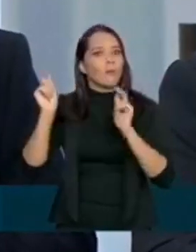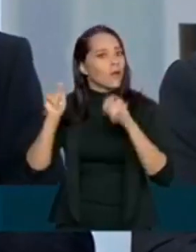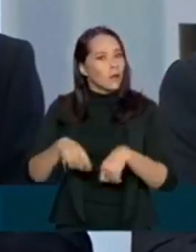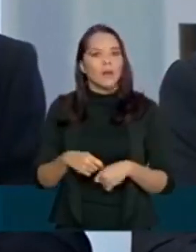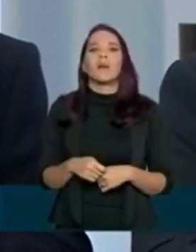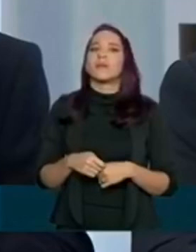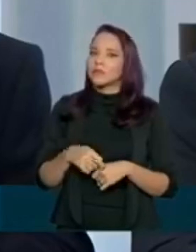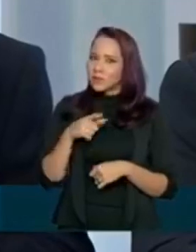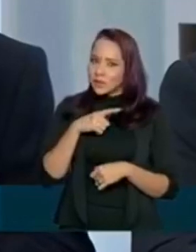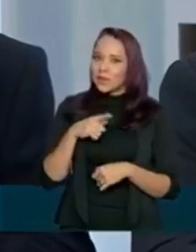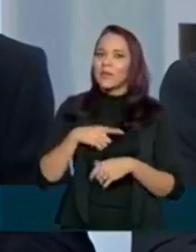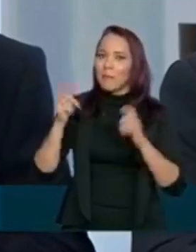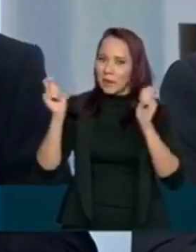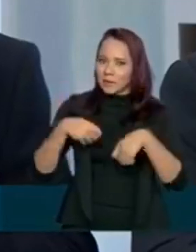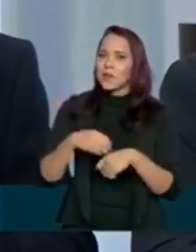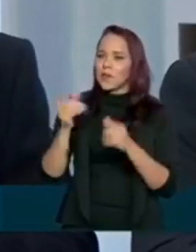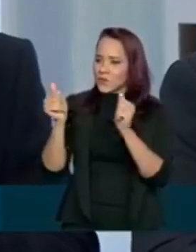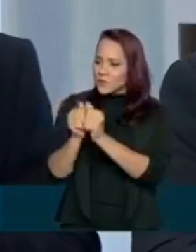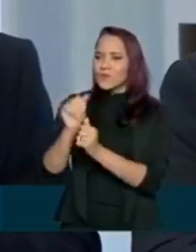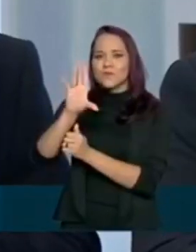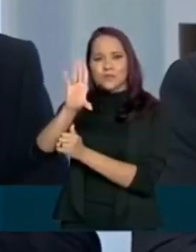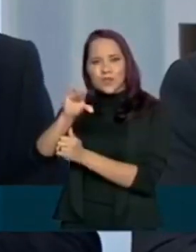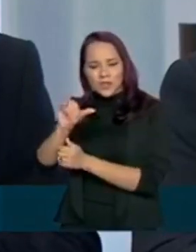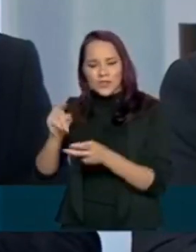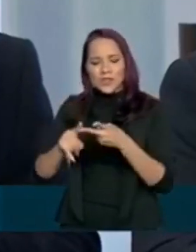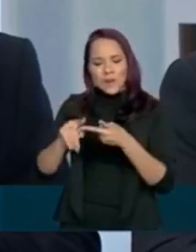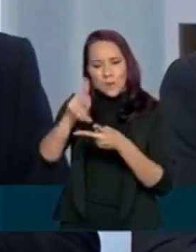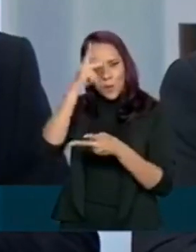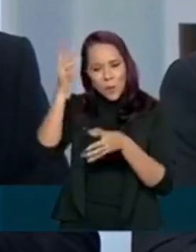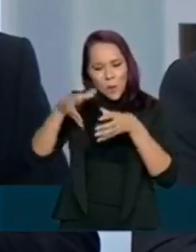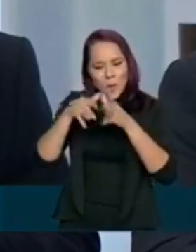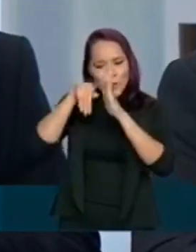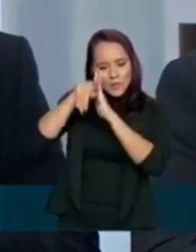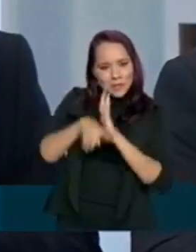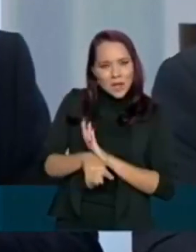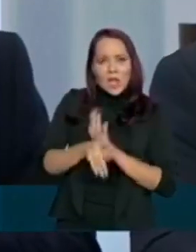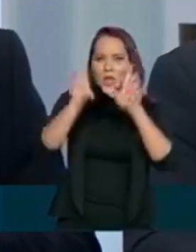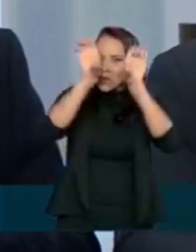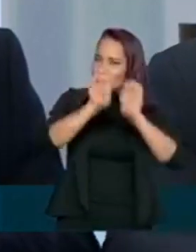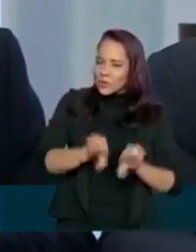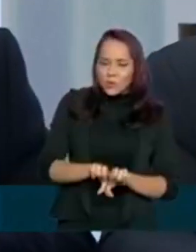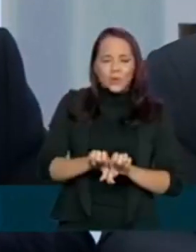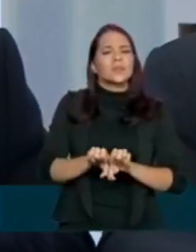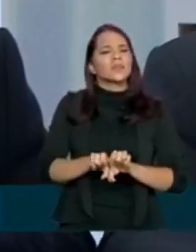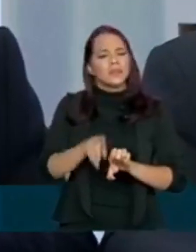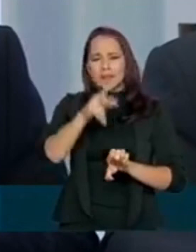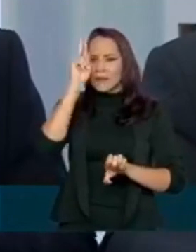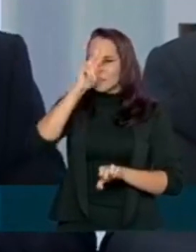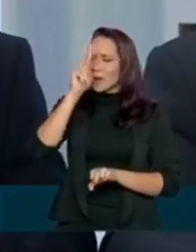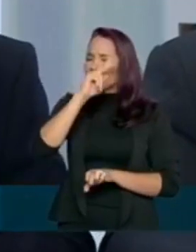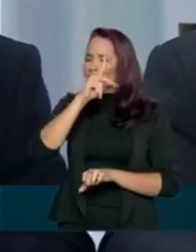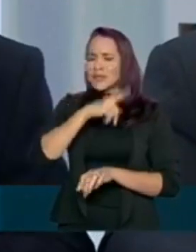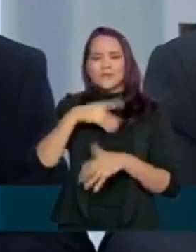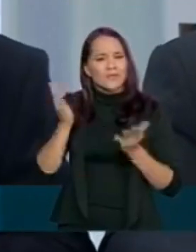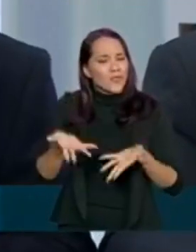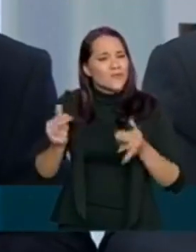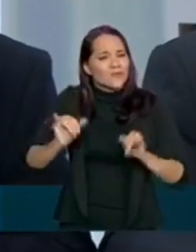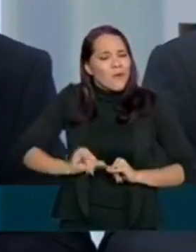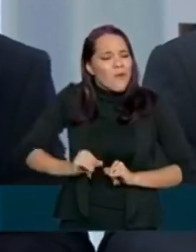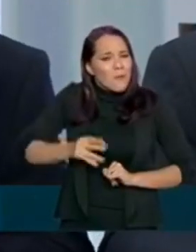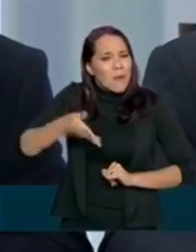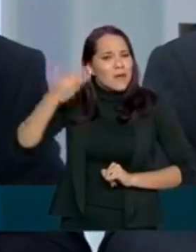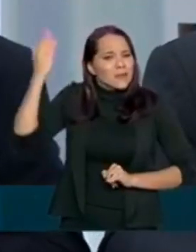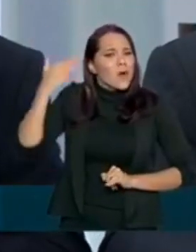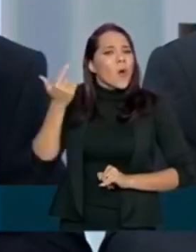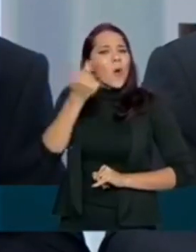muito grande os nossos cientistas que os nossos pesquisadores que as nossas infraestrutura o que a gente já sofreu né com relação